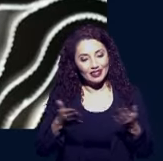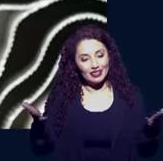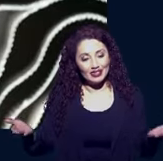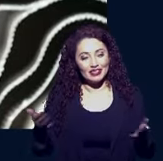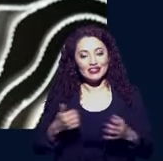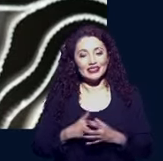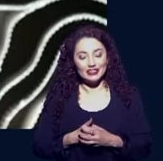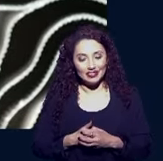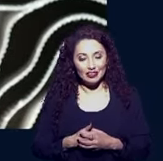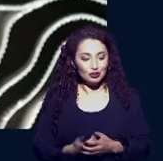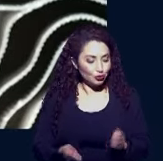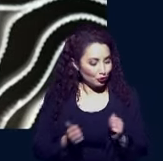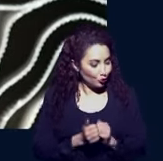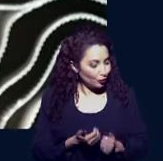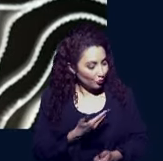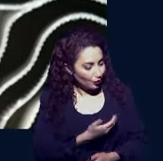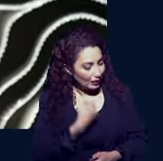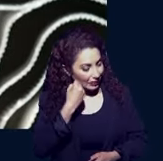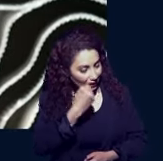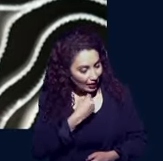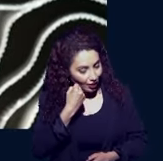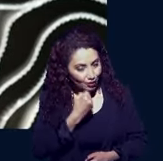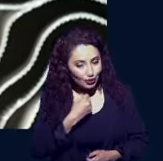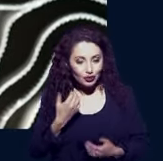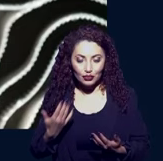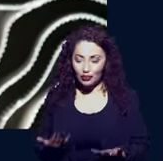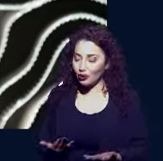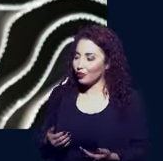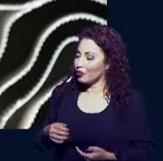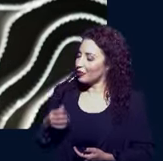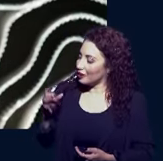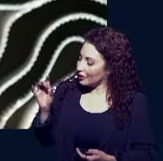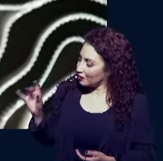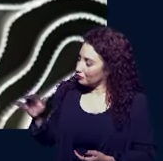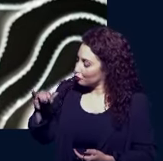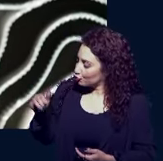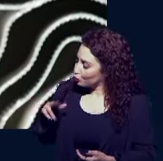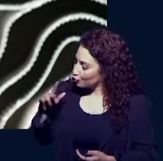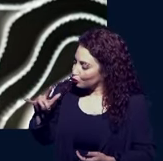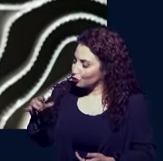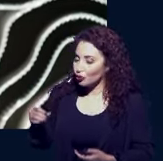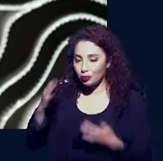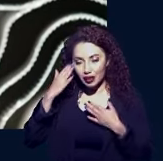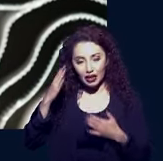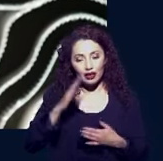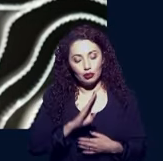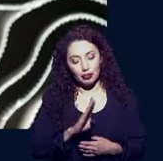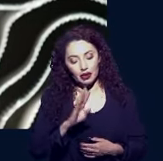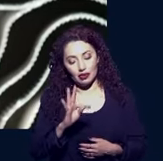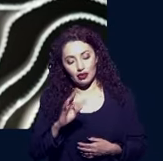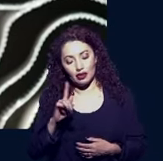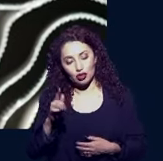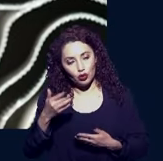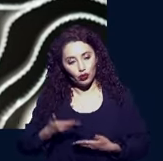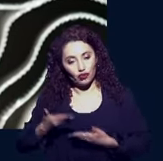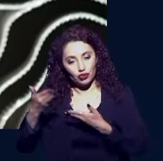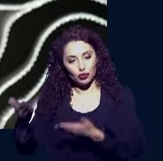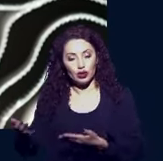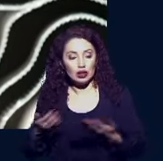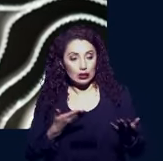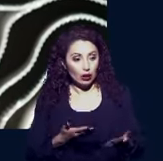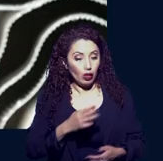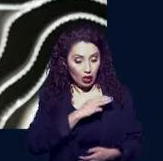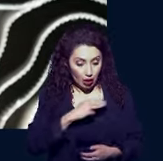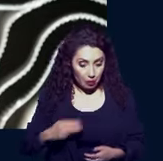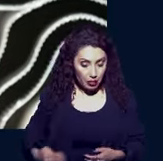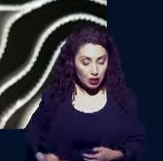Senadora Teresa Cristina Júlio obrigado ao BTG pelo convite eu acho que Thiago esse é um tema a ministra H pouco comentou que querem nos